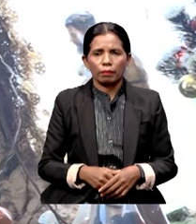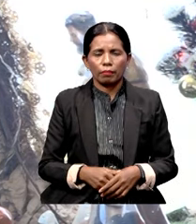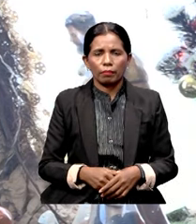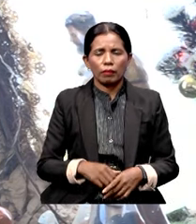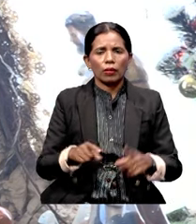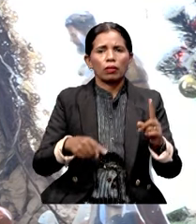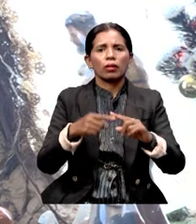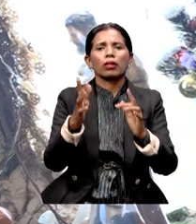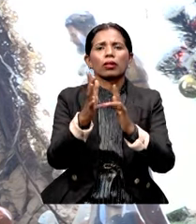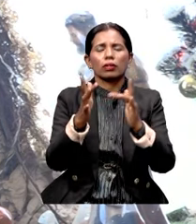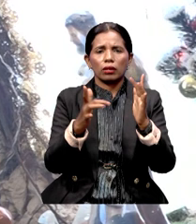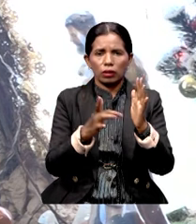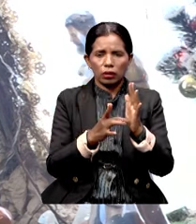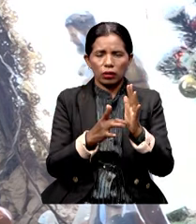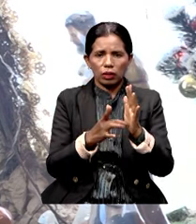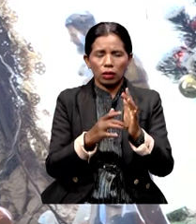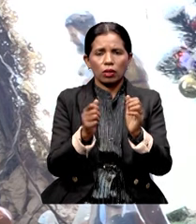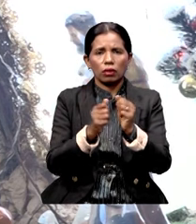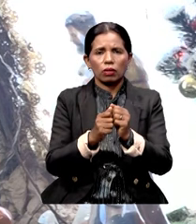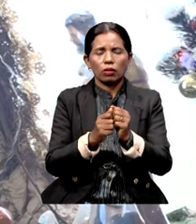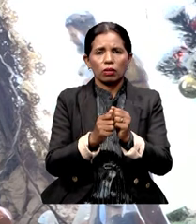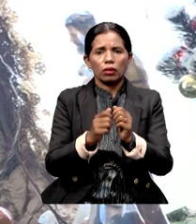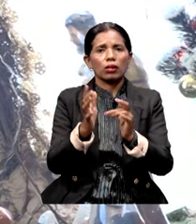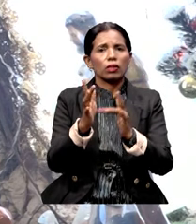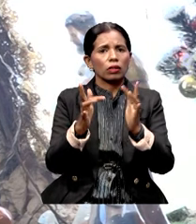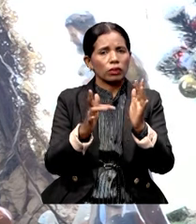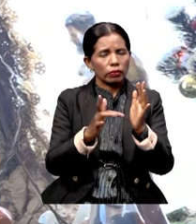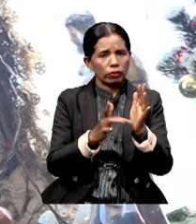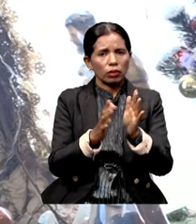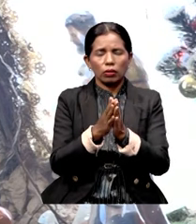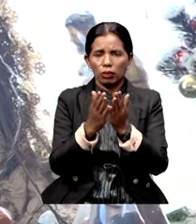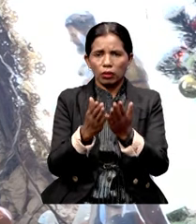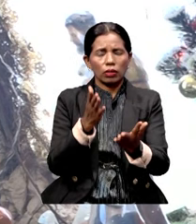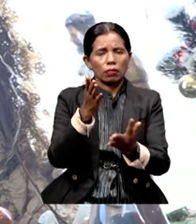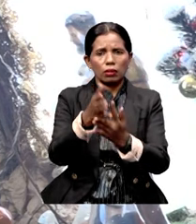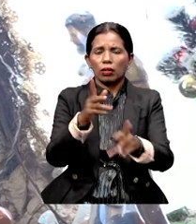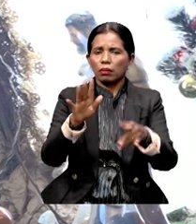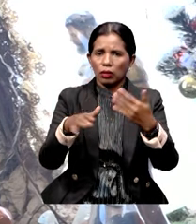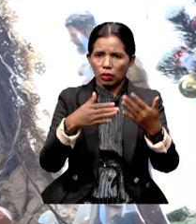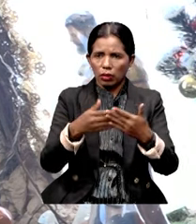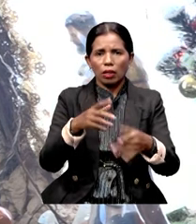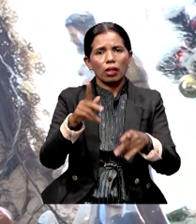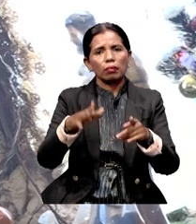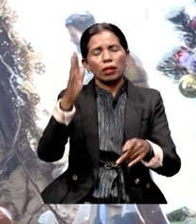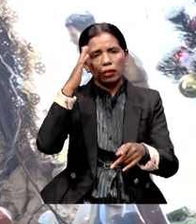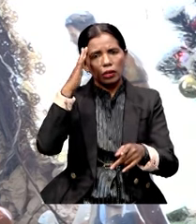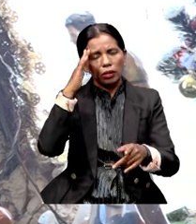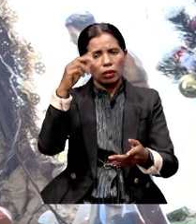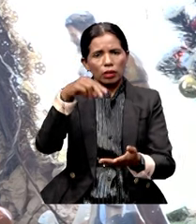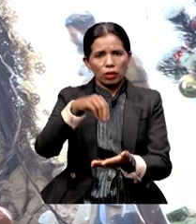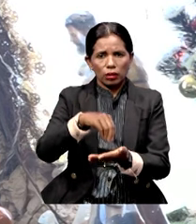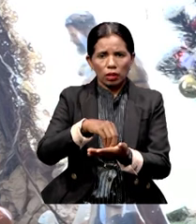Wan hira Jesus no nia evangelho mak tamaona i sociedade kata ema hatene hatur